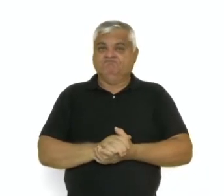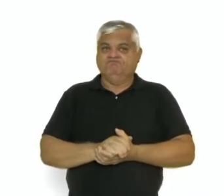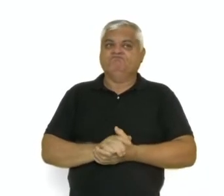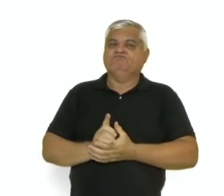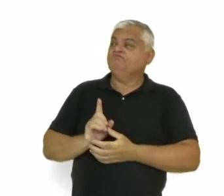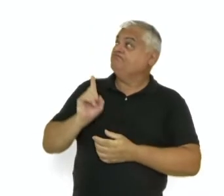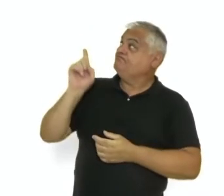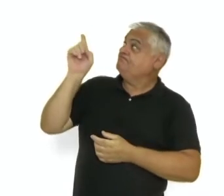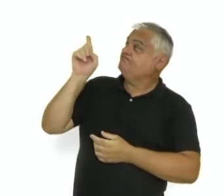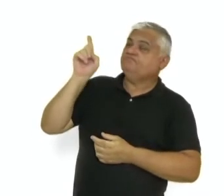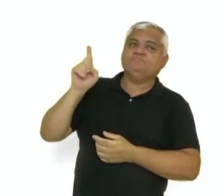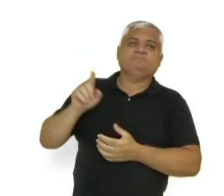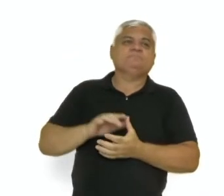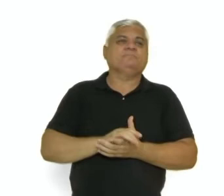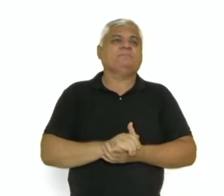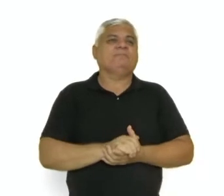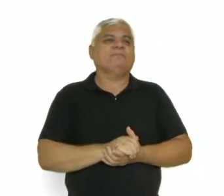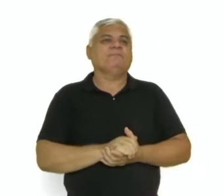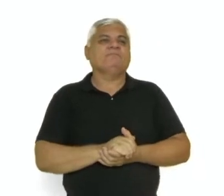aqui